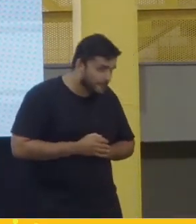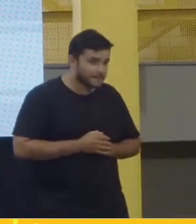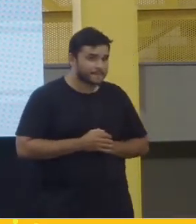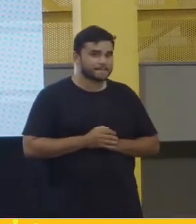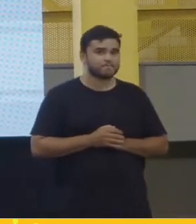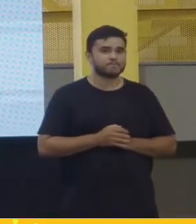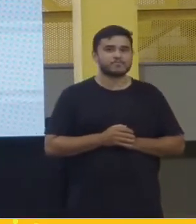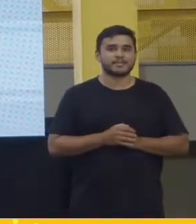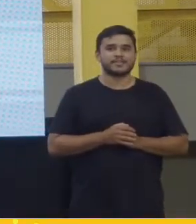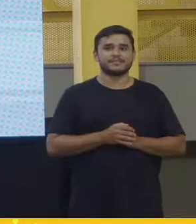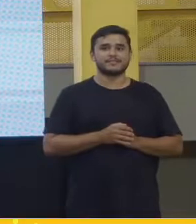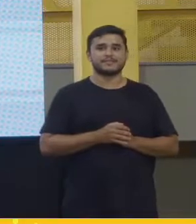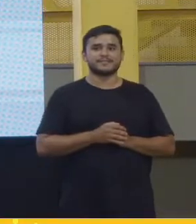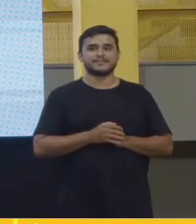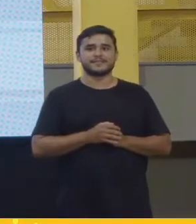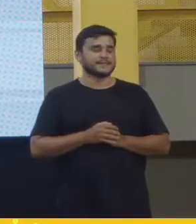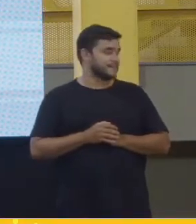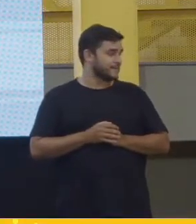Pergunta, macho.